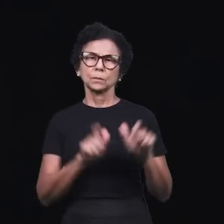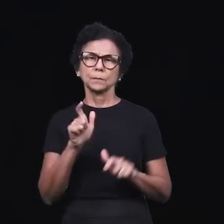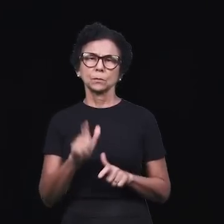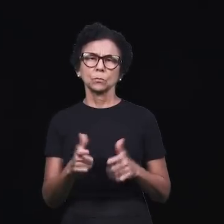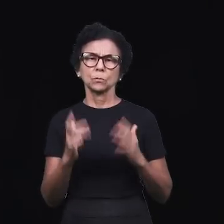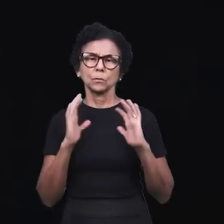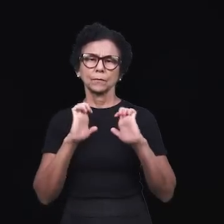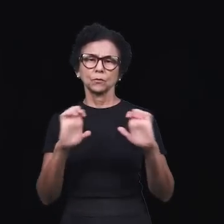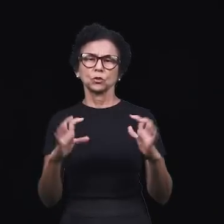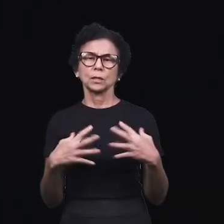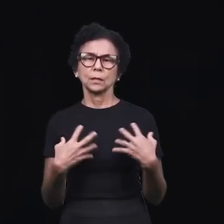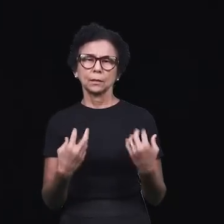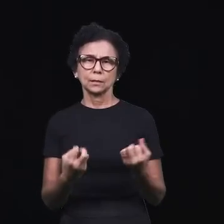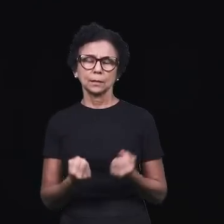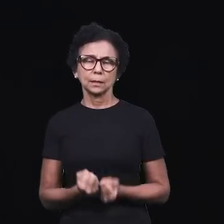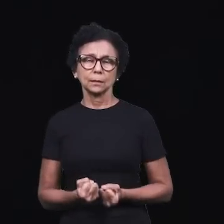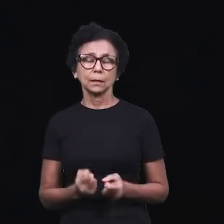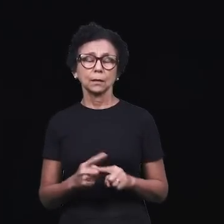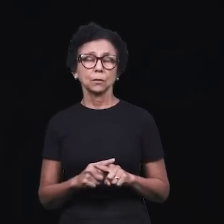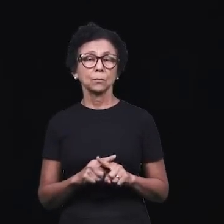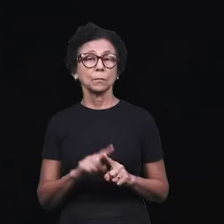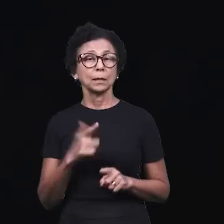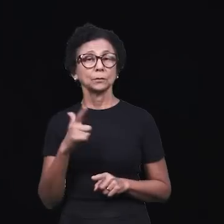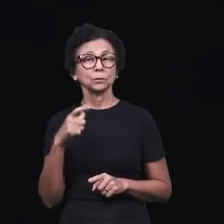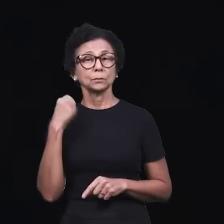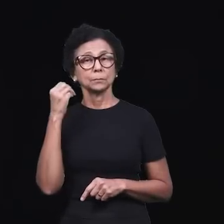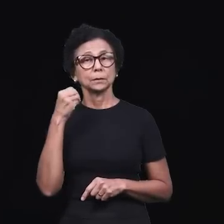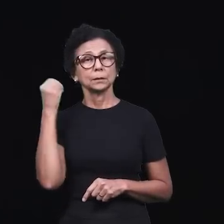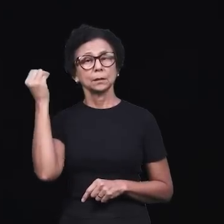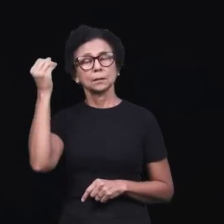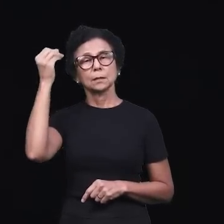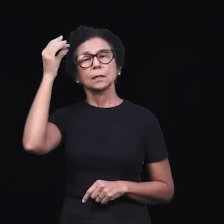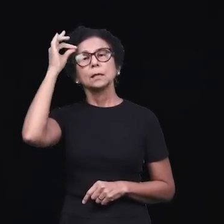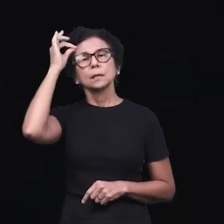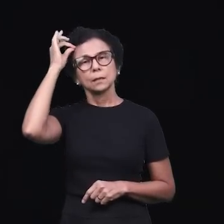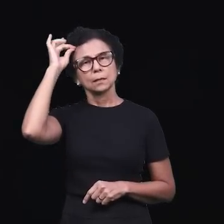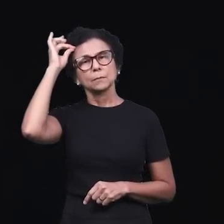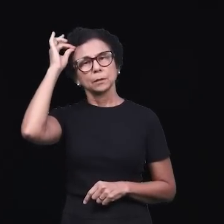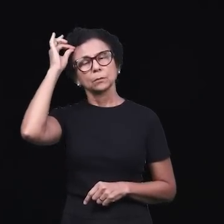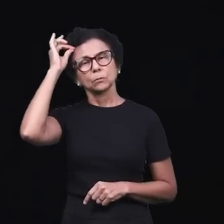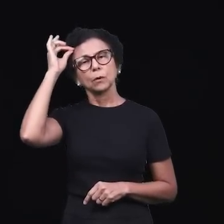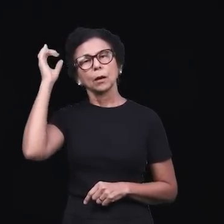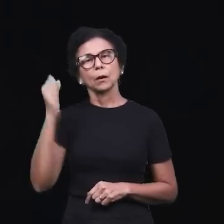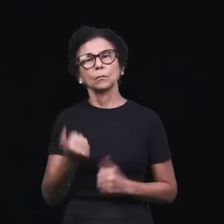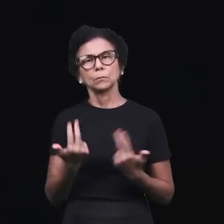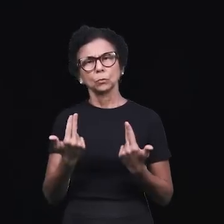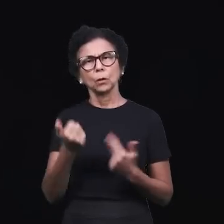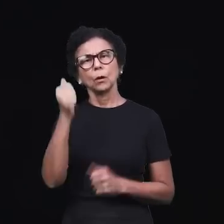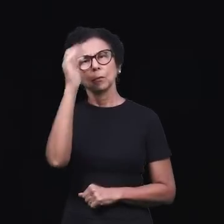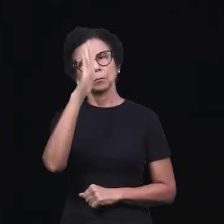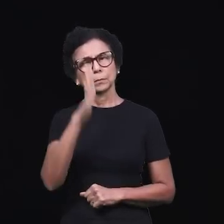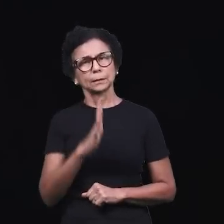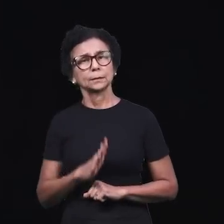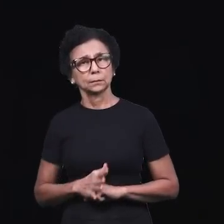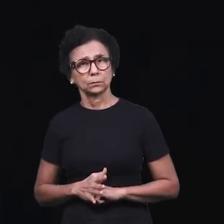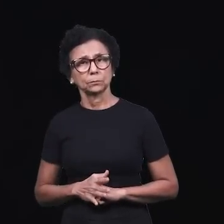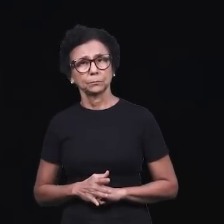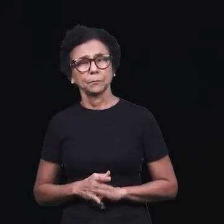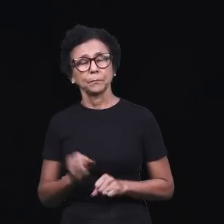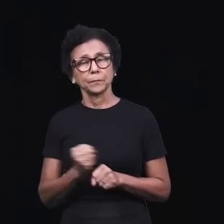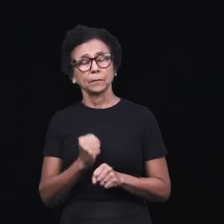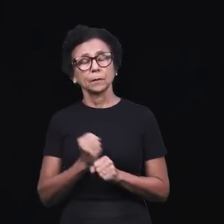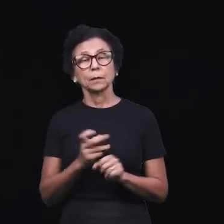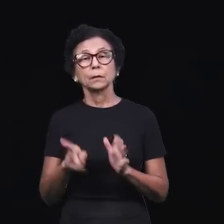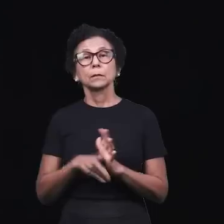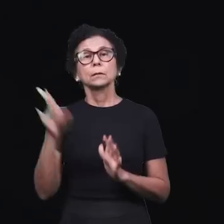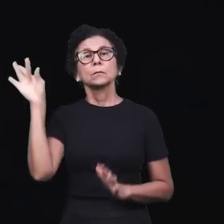mesma vivência espiritual que tivemos no Brasil. A obra do Espírito Santo tem sido um